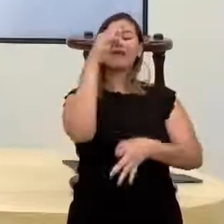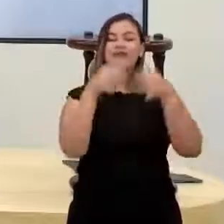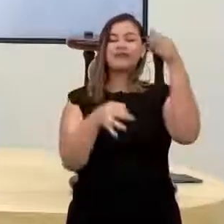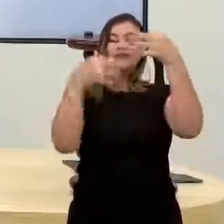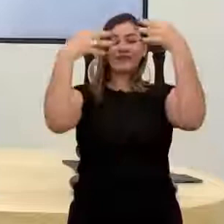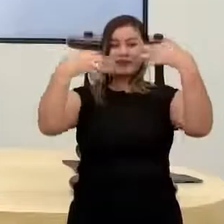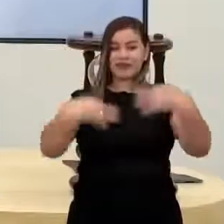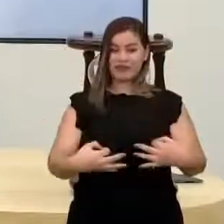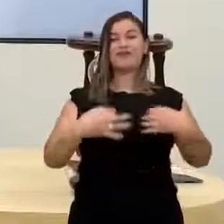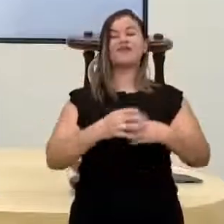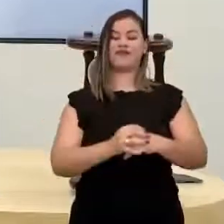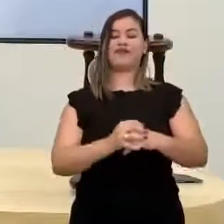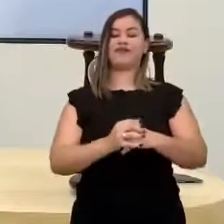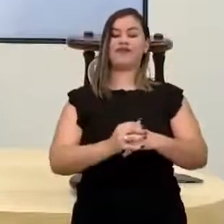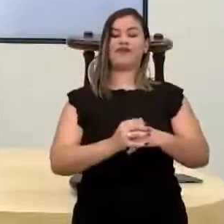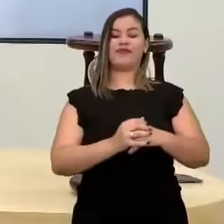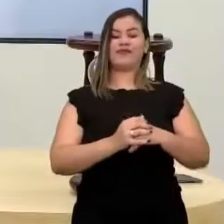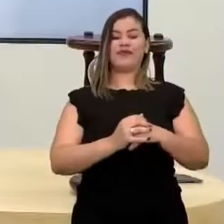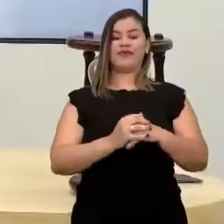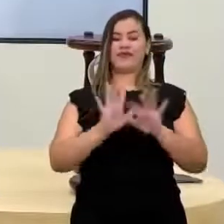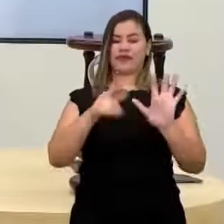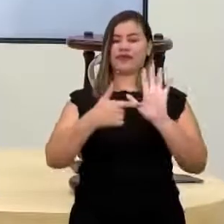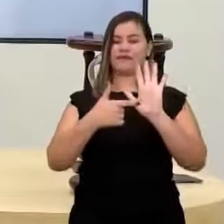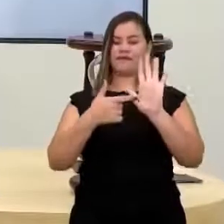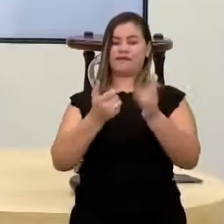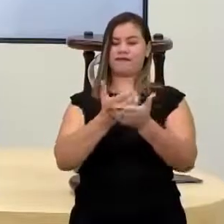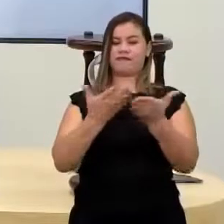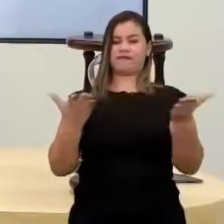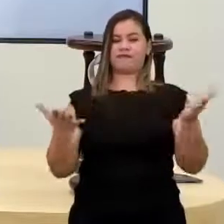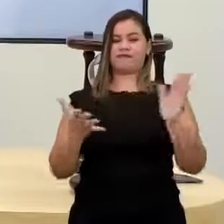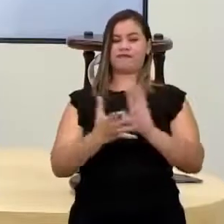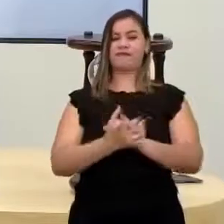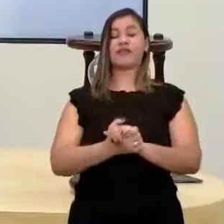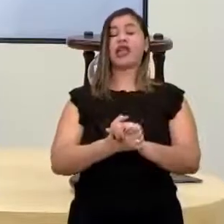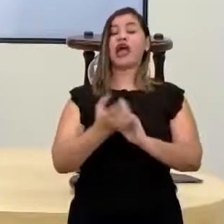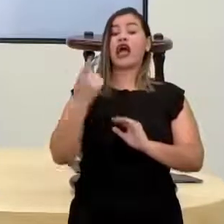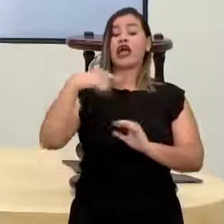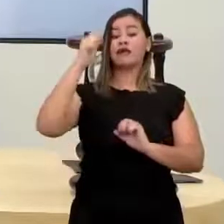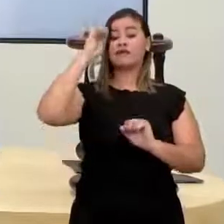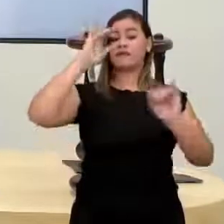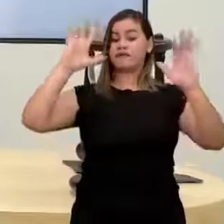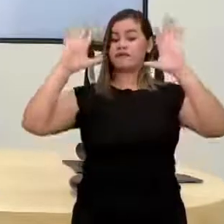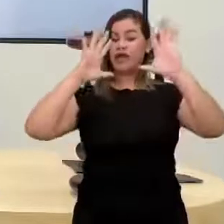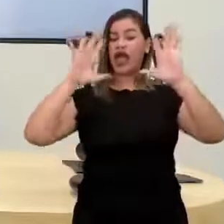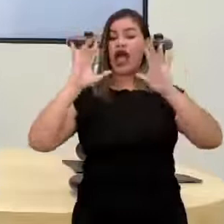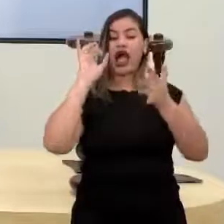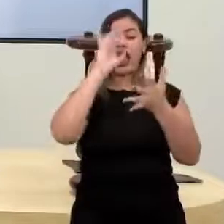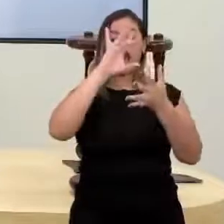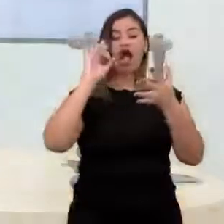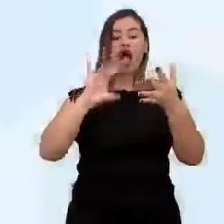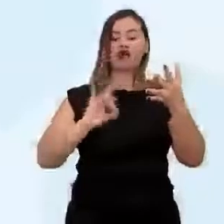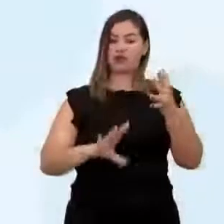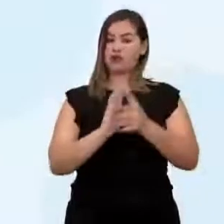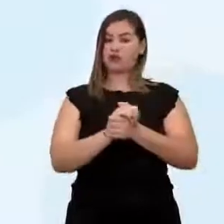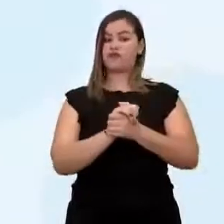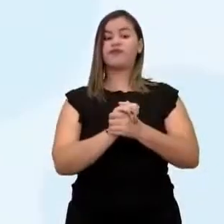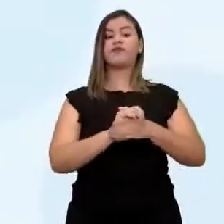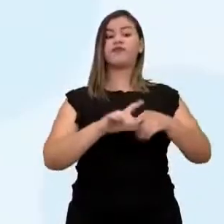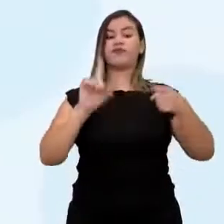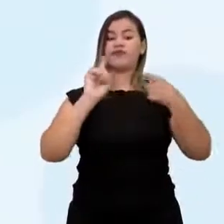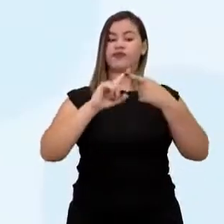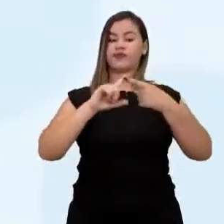aí, assim, ó, quer ver que eu trouxe para vocês? A gente vai pensar agora poder por poder. Vamos falar primeiro, então, do